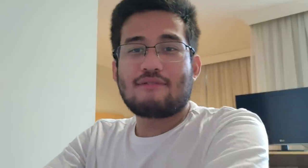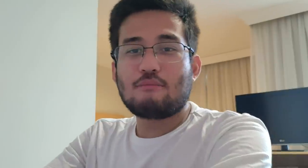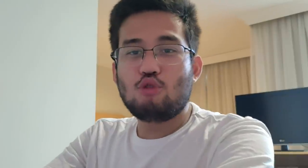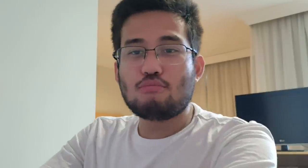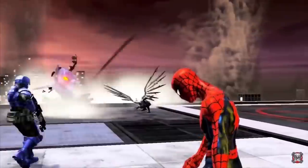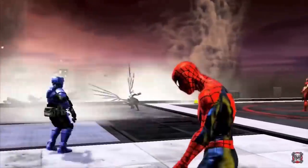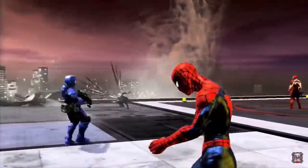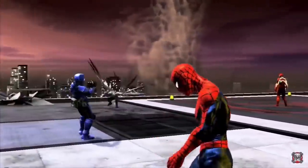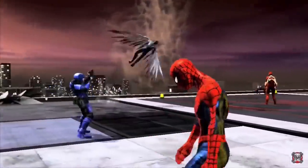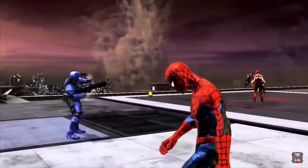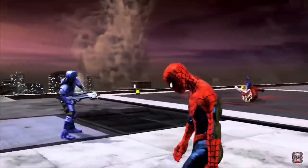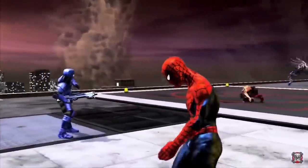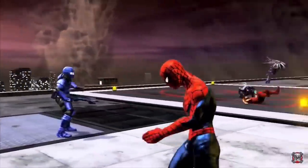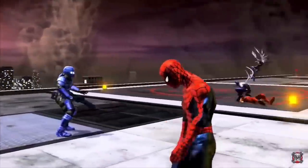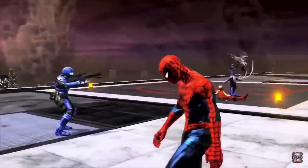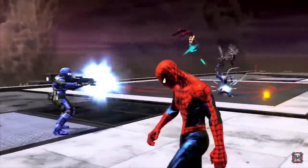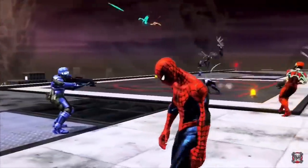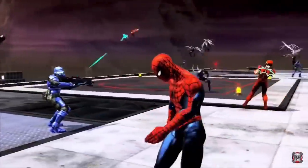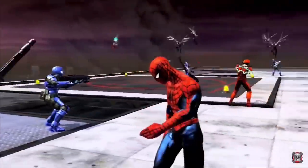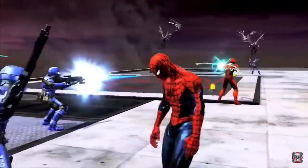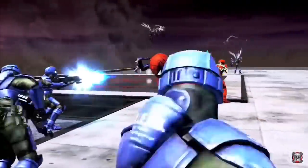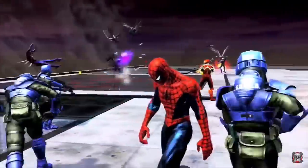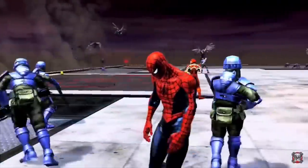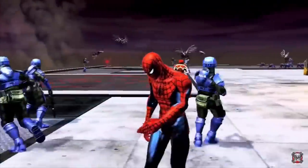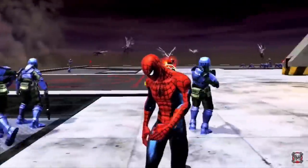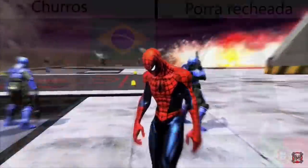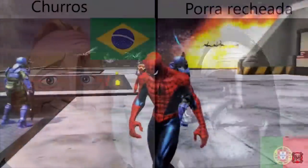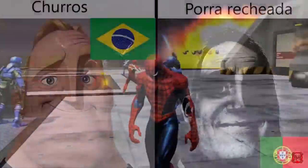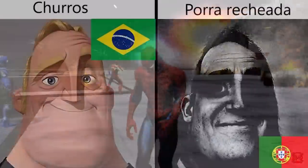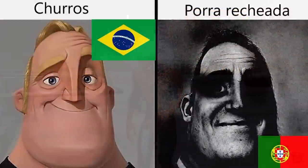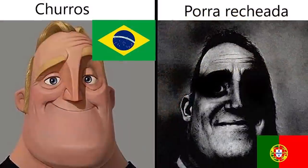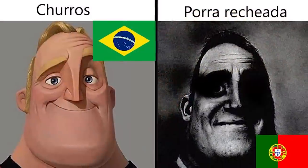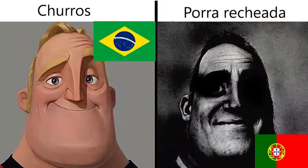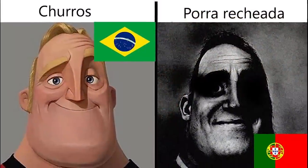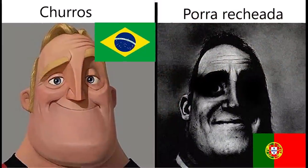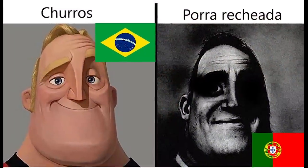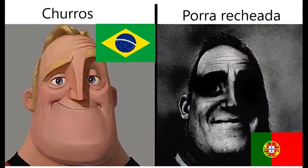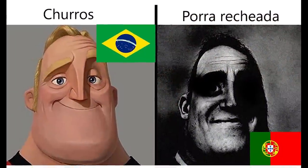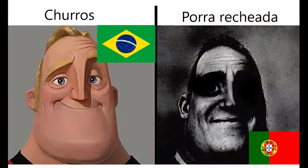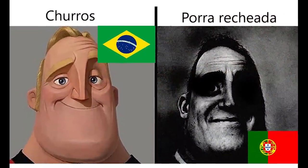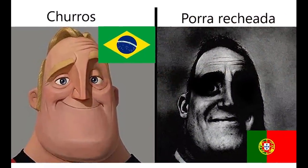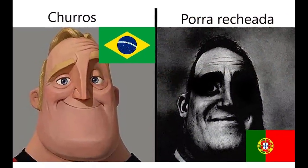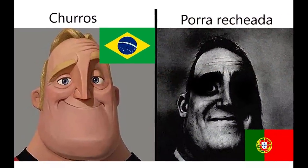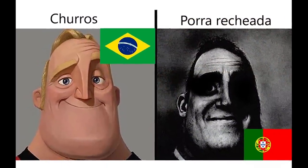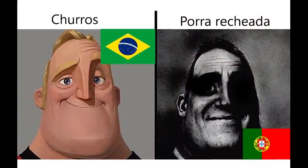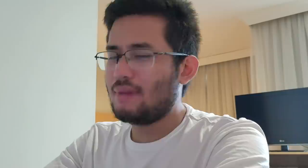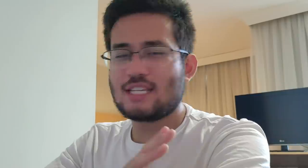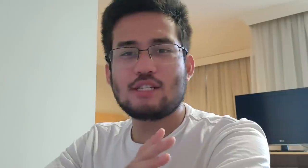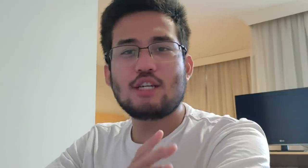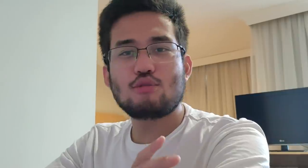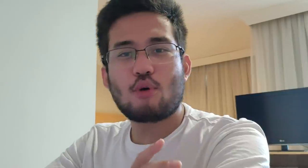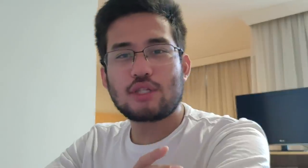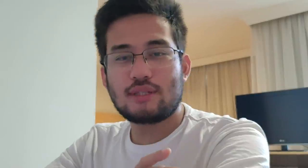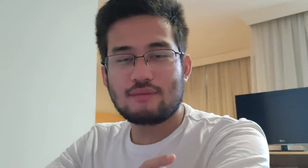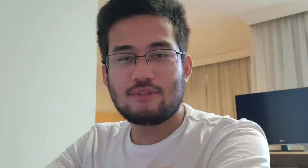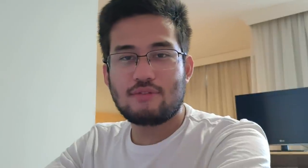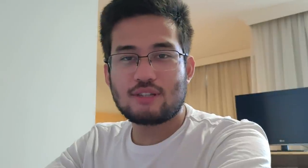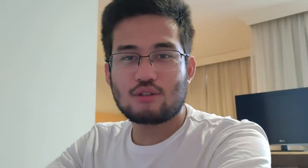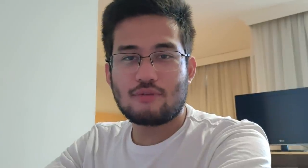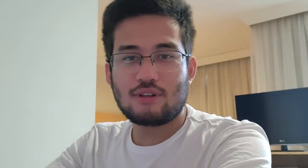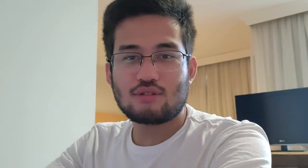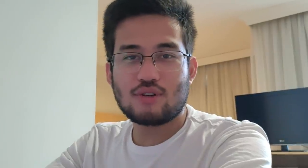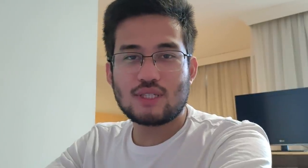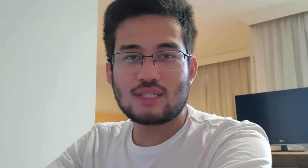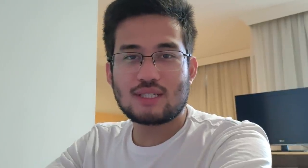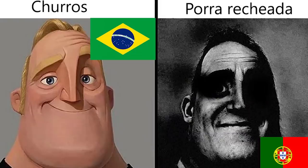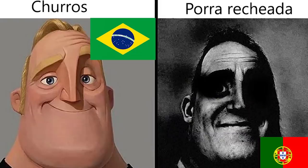Pessoal, o canal tava muito baixo astral, né? Tava um negócio triste, pesado, que reflete um pouco do meu sentimento nesse ano. Mas a gente não pode, né, viver